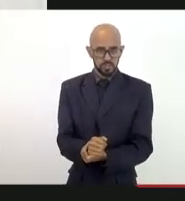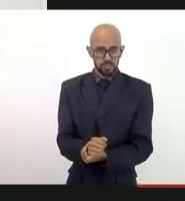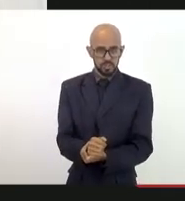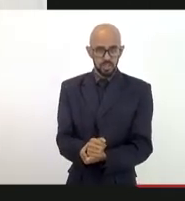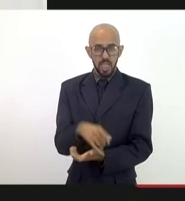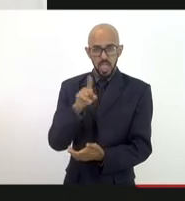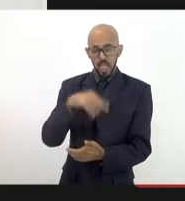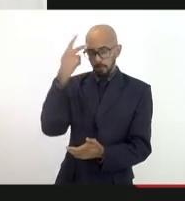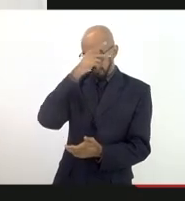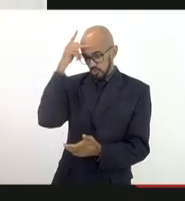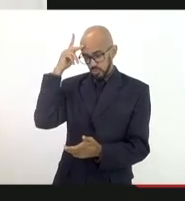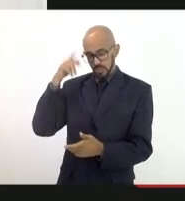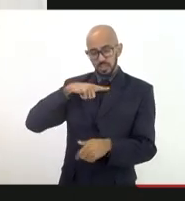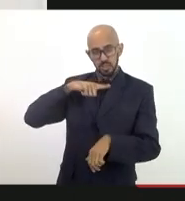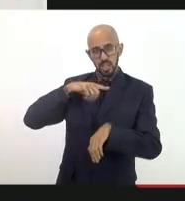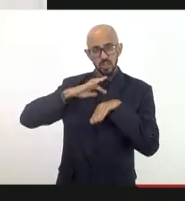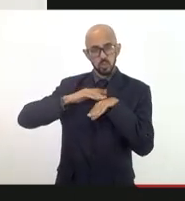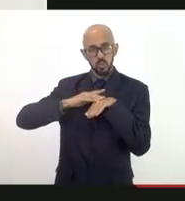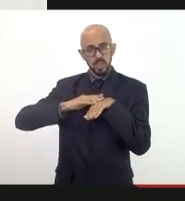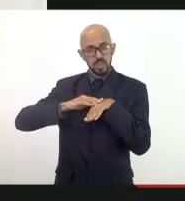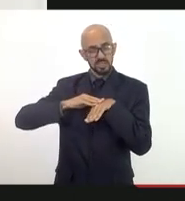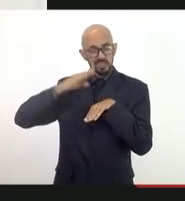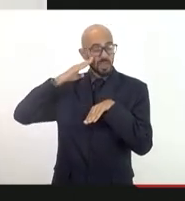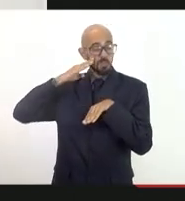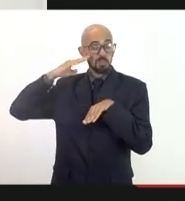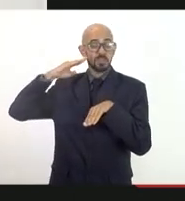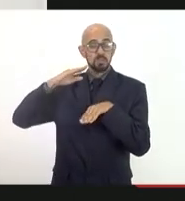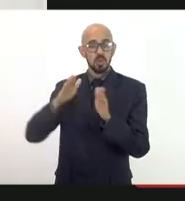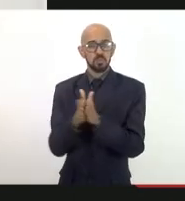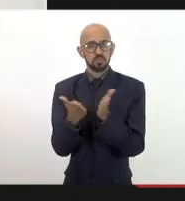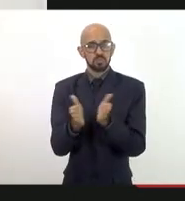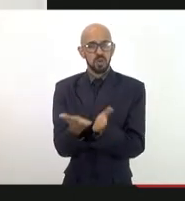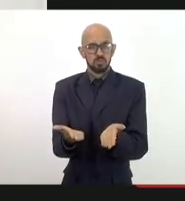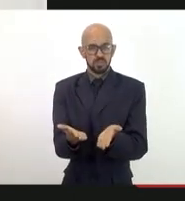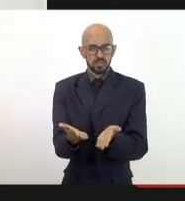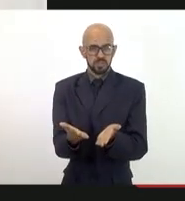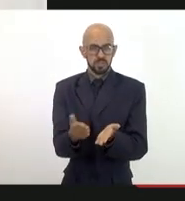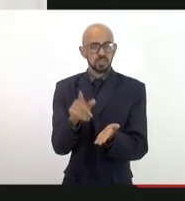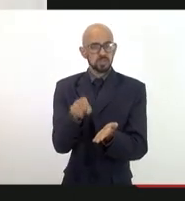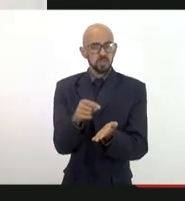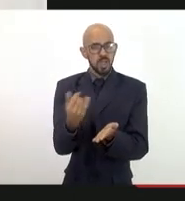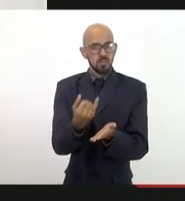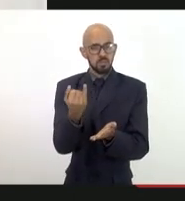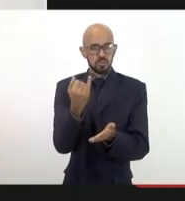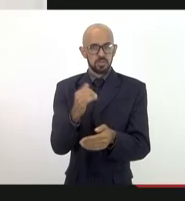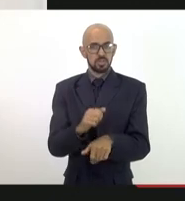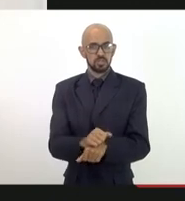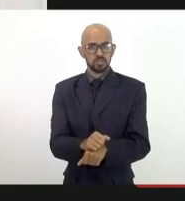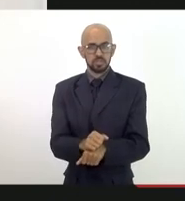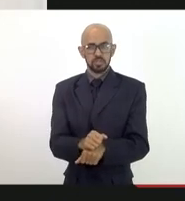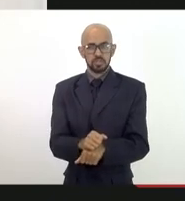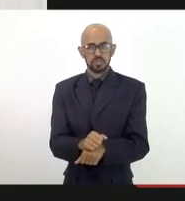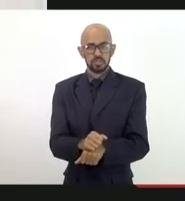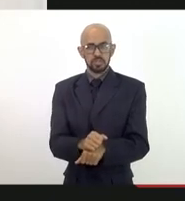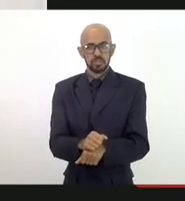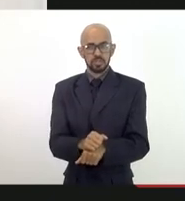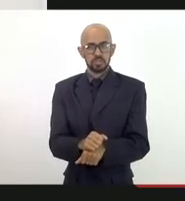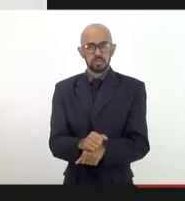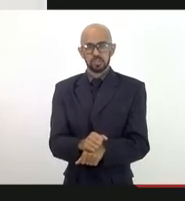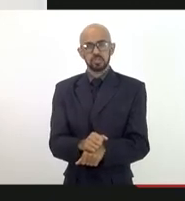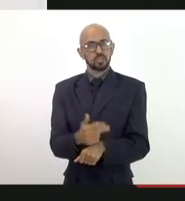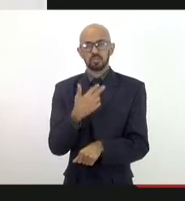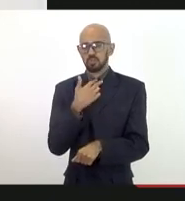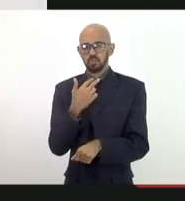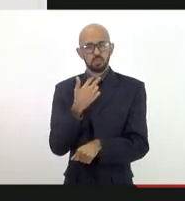uma doença que atinge prioritariamente as pessoas pobres. Eu acho que isso é um ponto fundamental aqui. Nós não podemos olhar isso de maneira